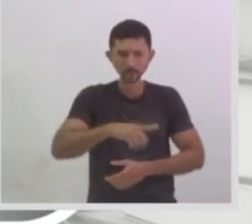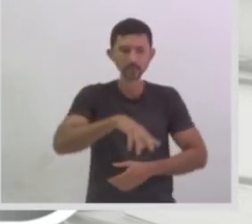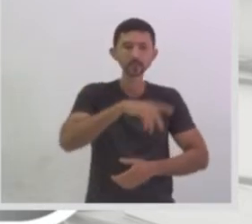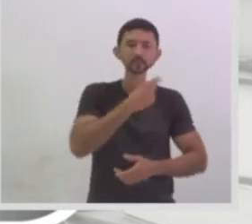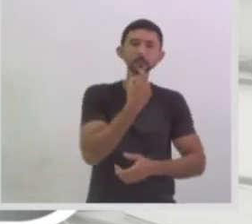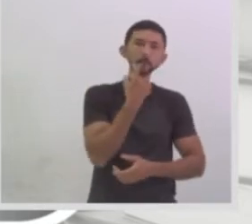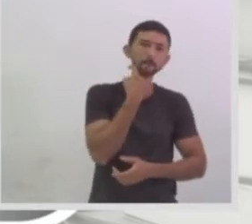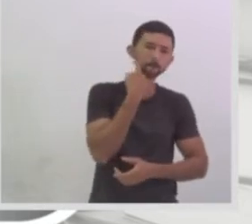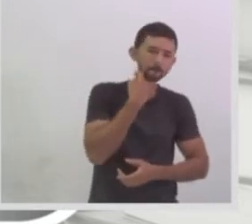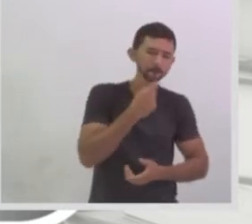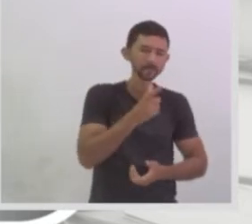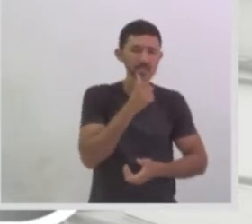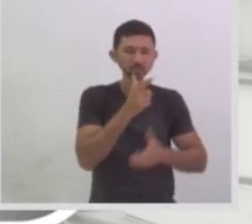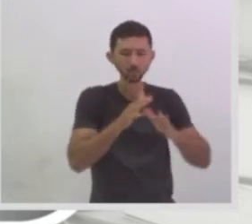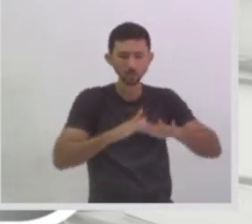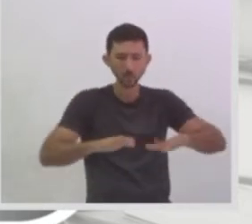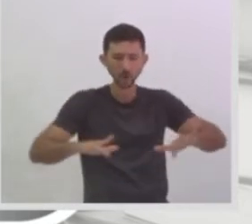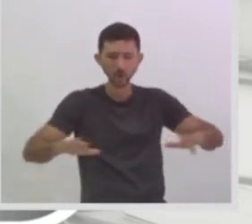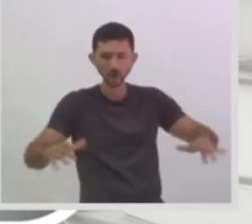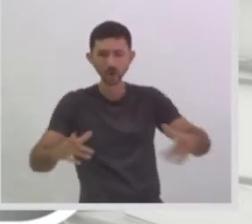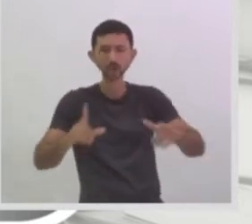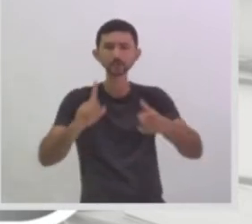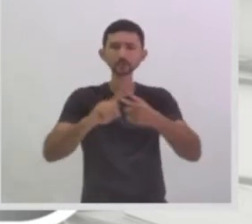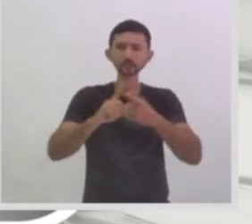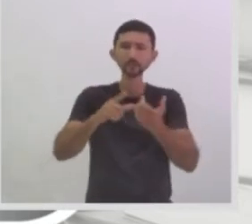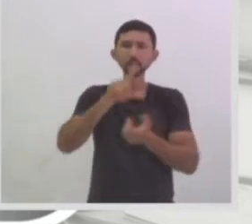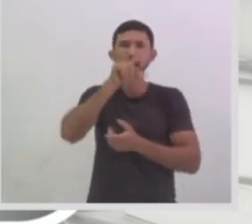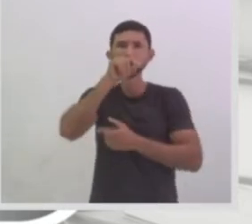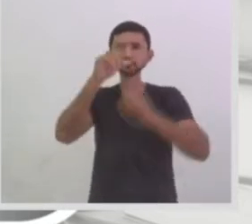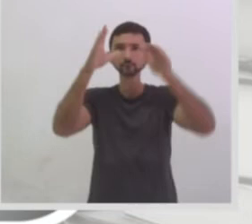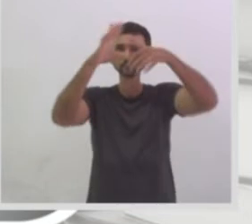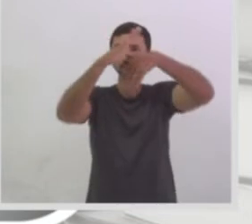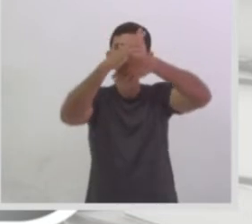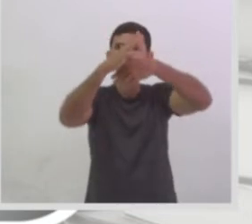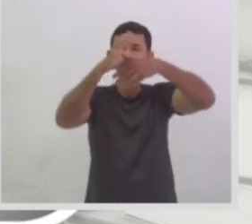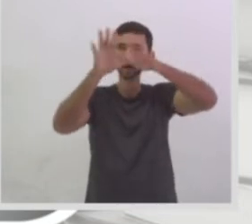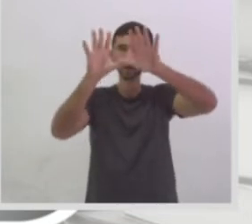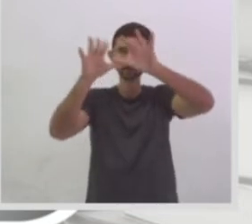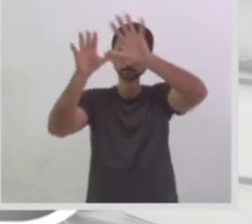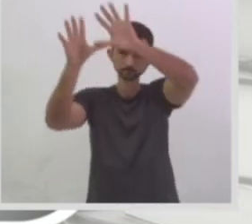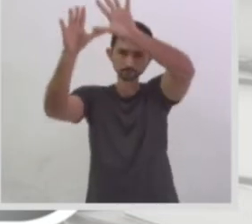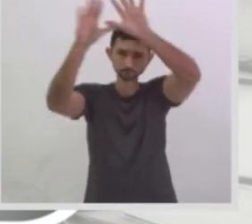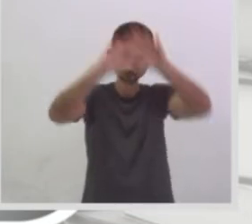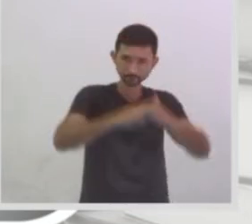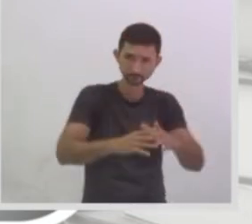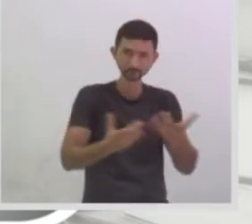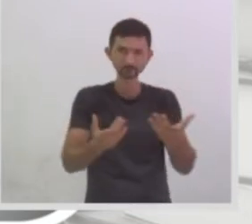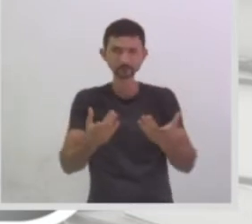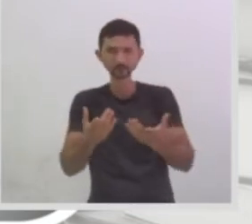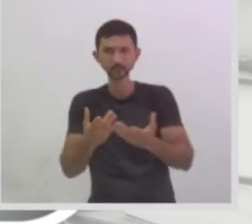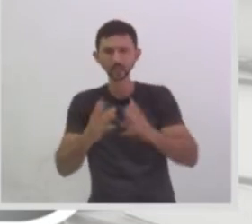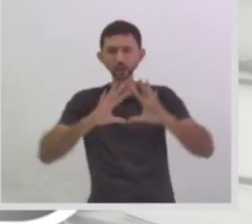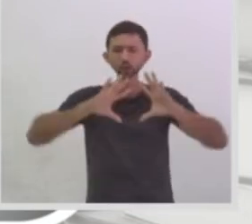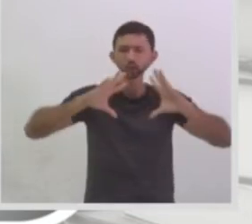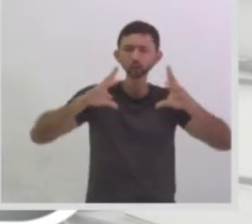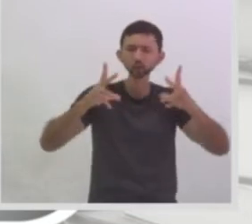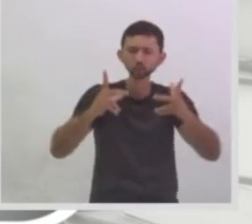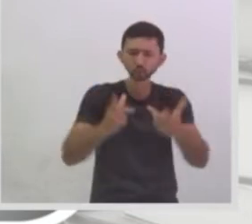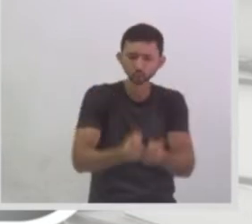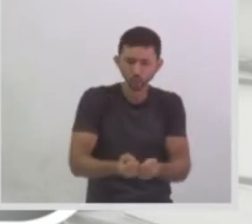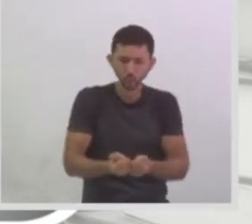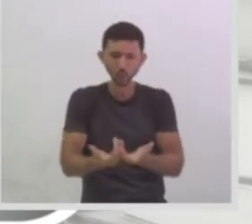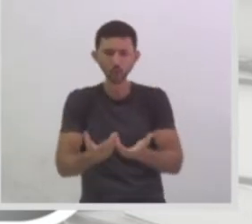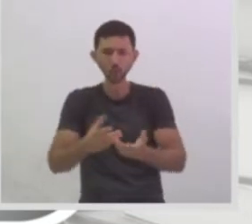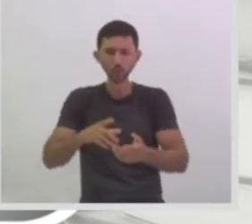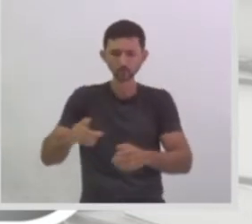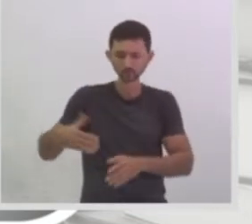mar, sobre as aves do céu, e sobre o gado, e sobre toda a terra, e sobre todo réptil